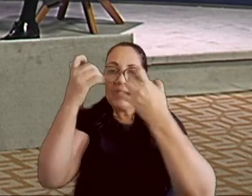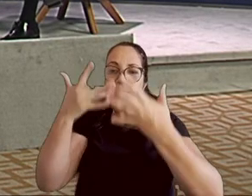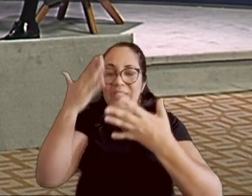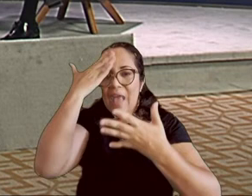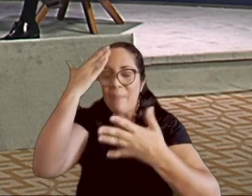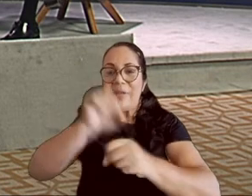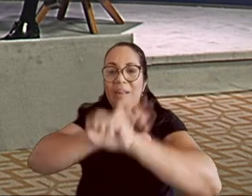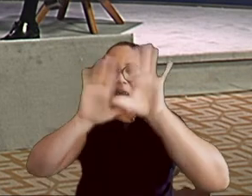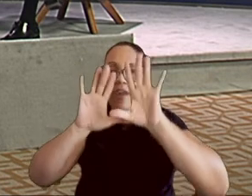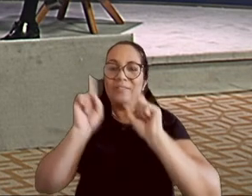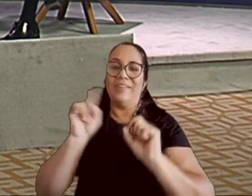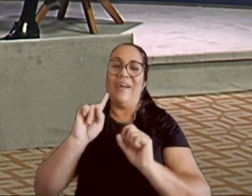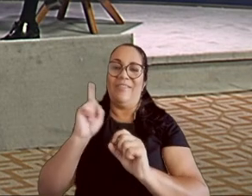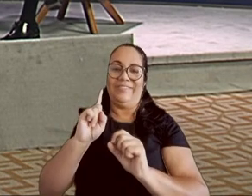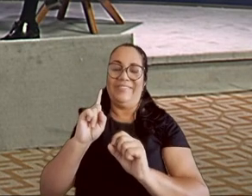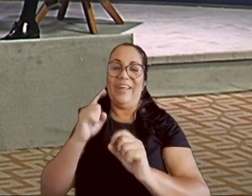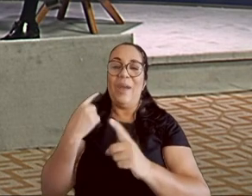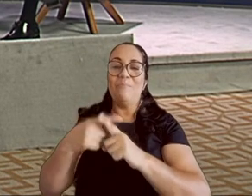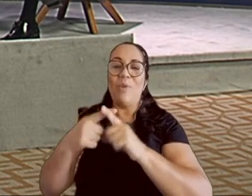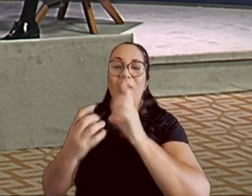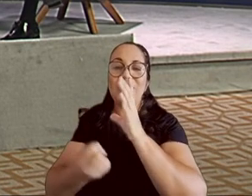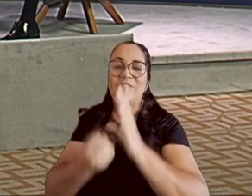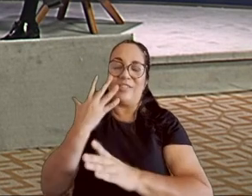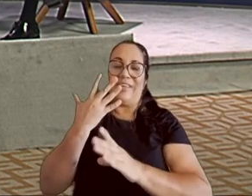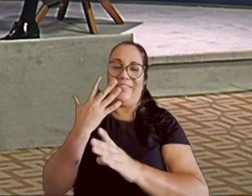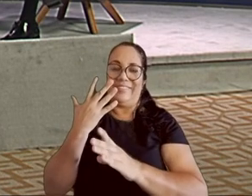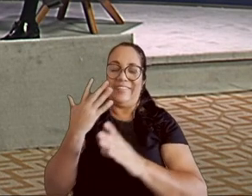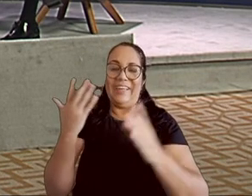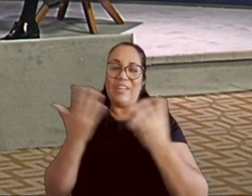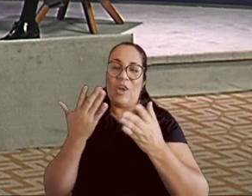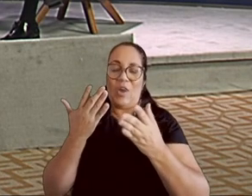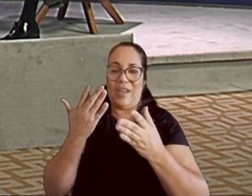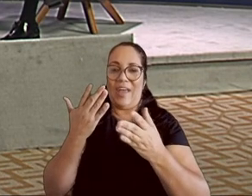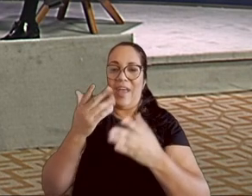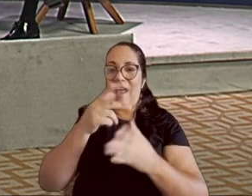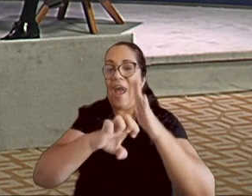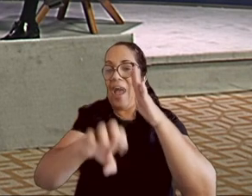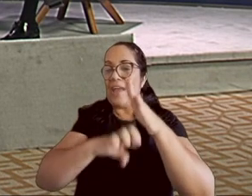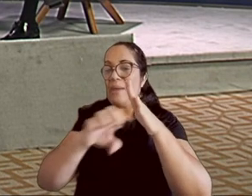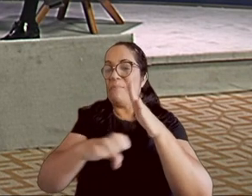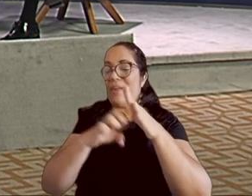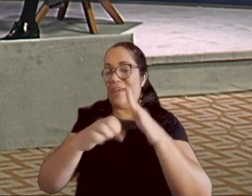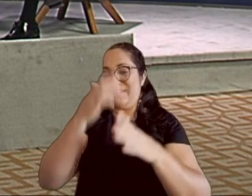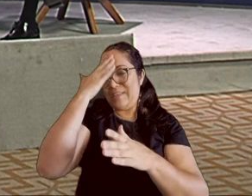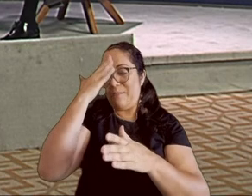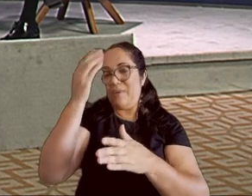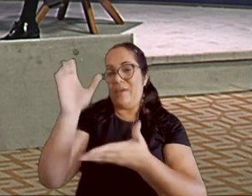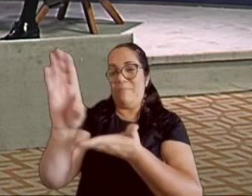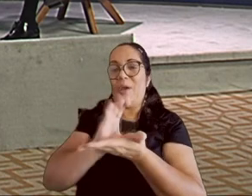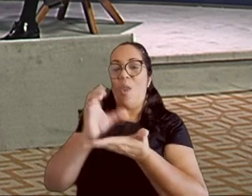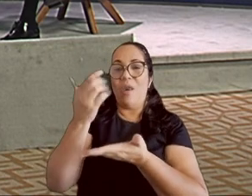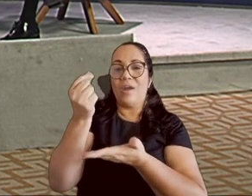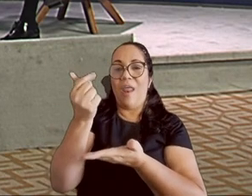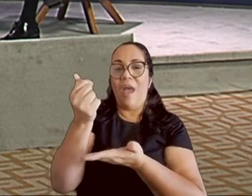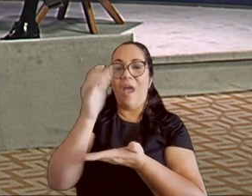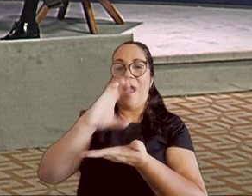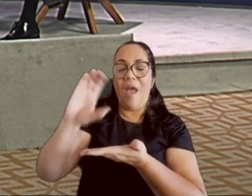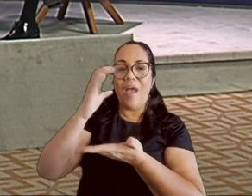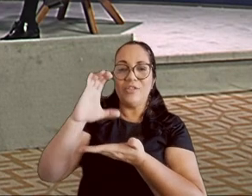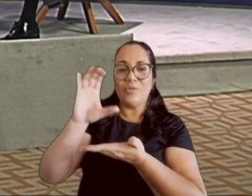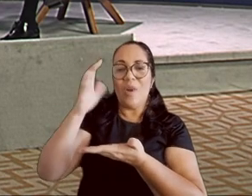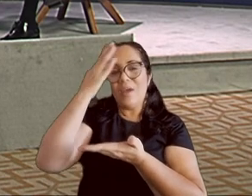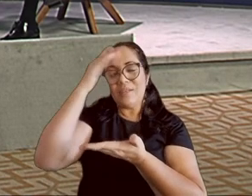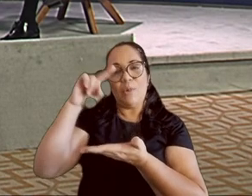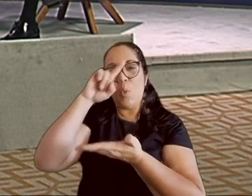muito bem então o retorno a diferença era Clara o cara que tava correndo mais risco lá o retorno tá mais alto mas a ponta do